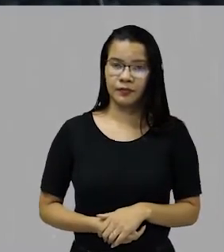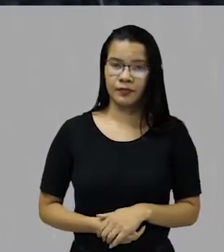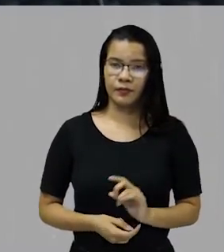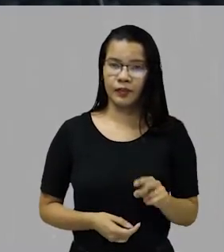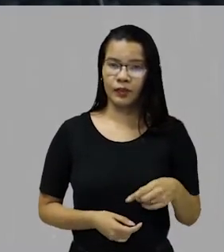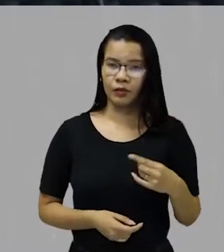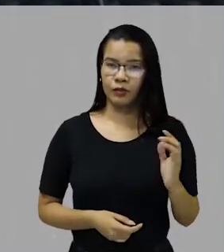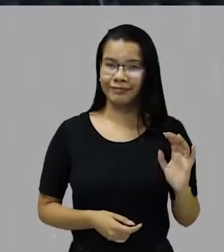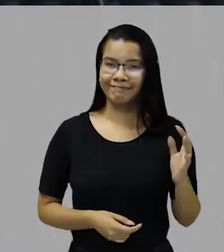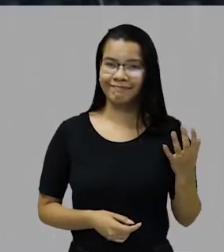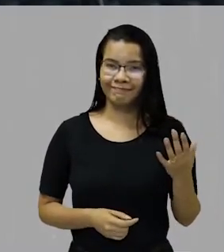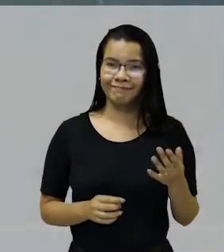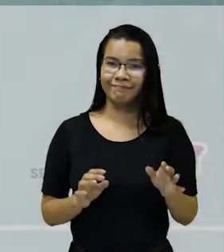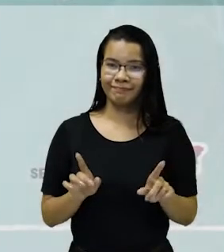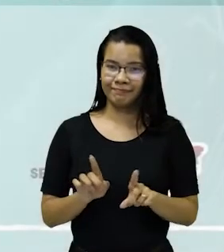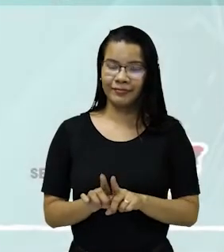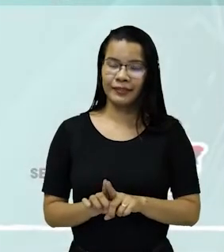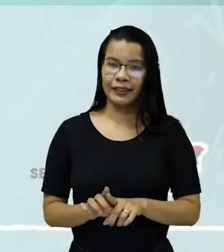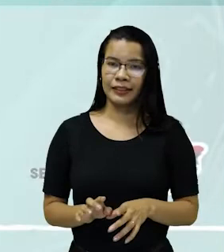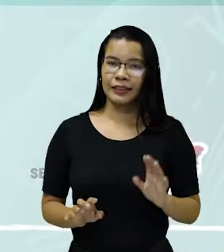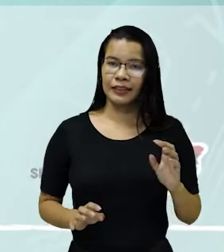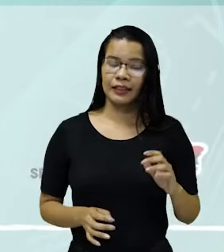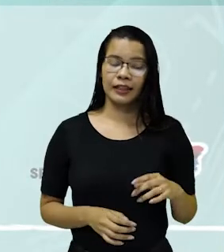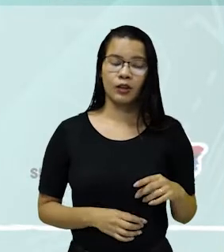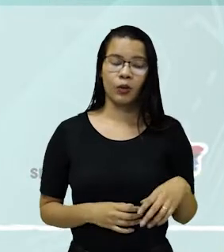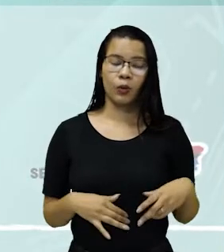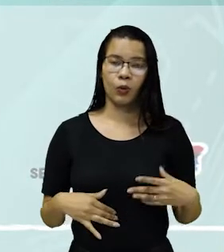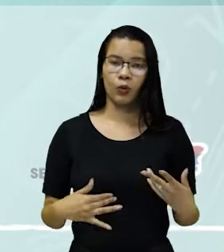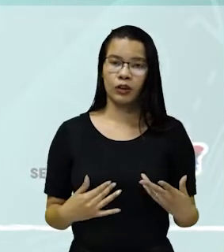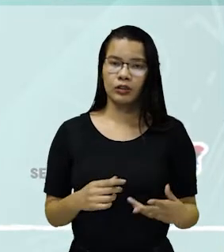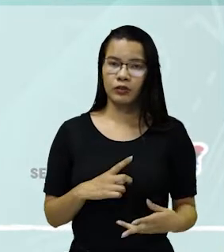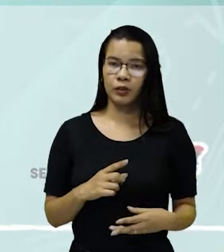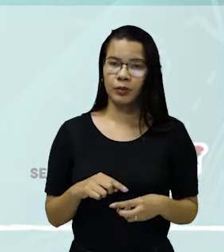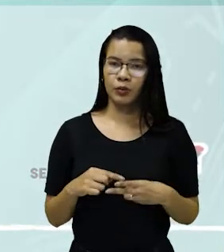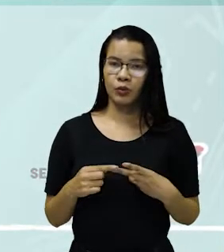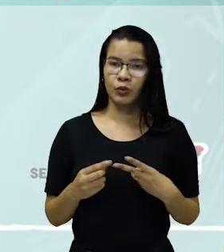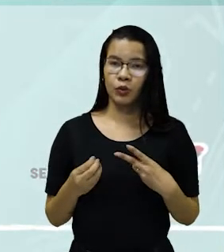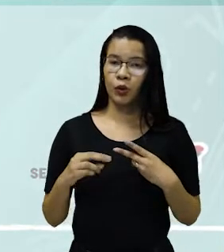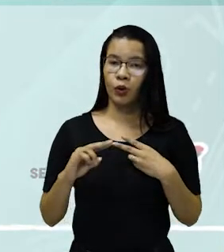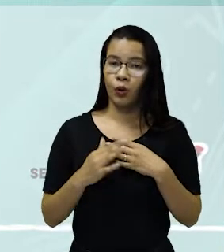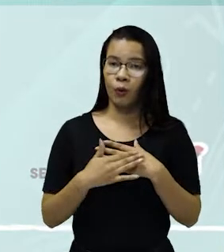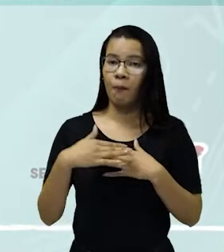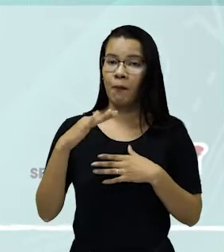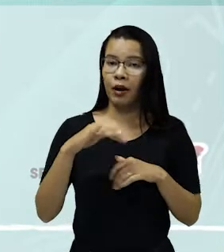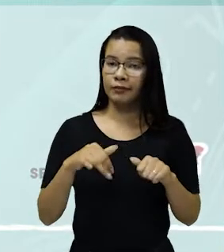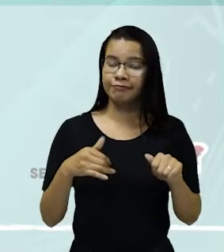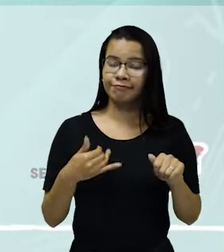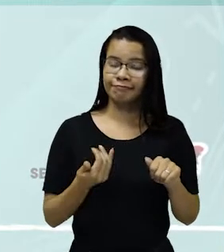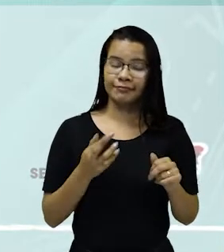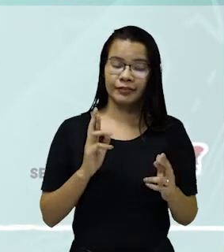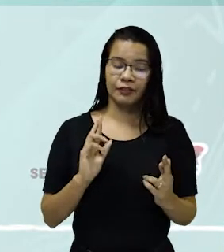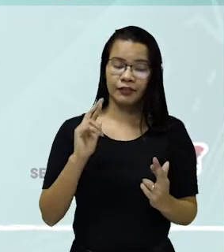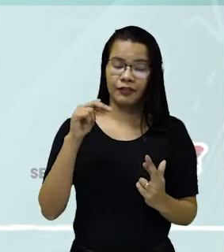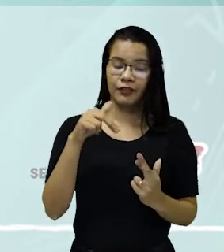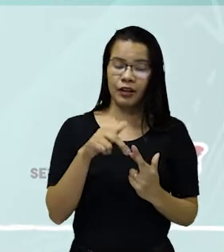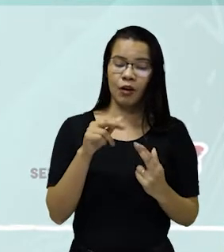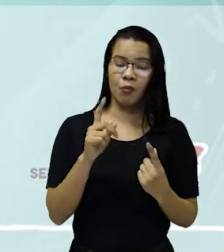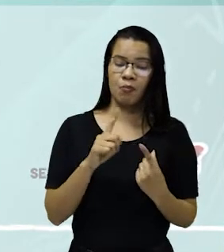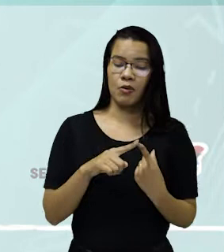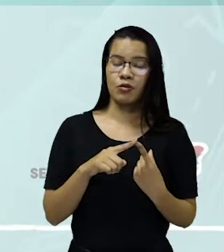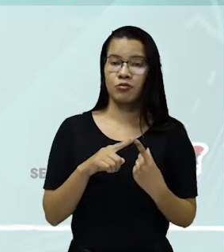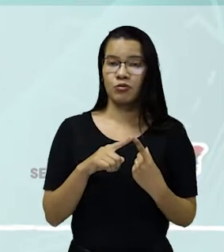Outra situação, quando tivermos dois ou mais adjetivos se referindo a um